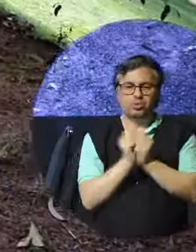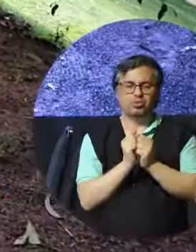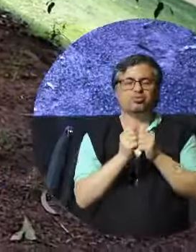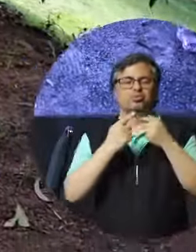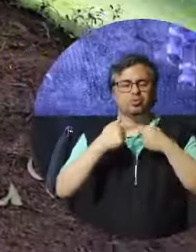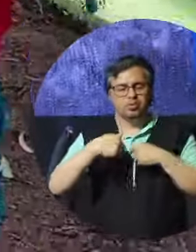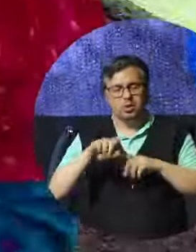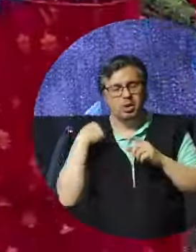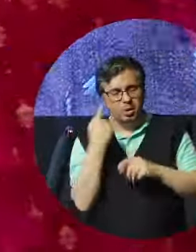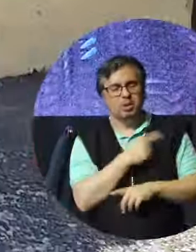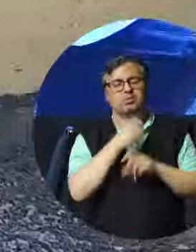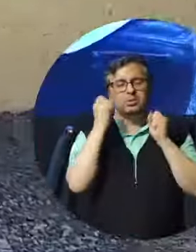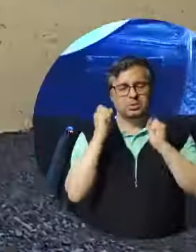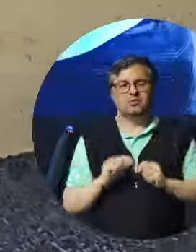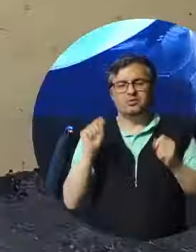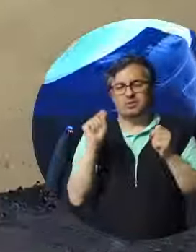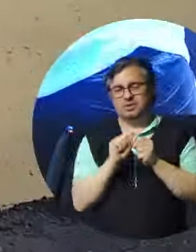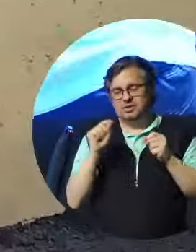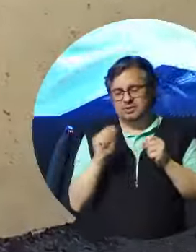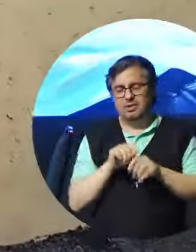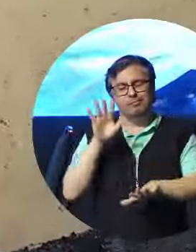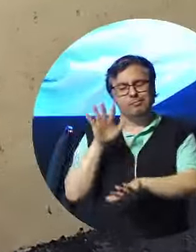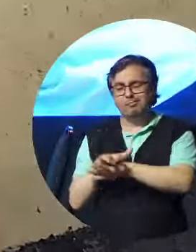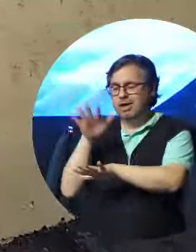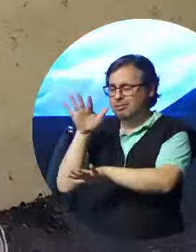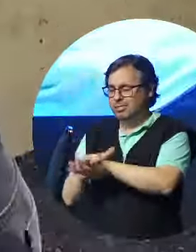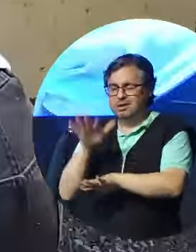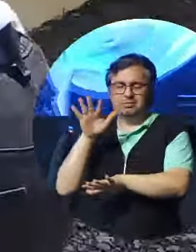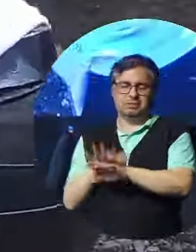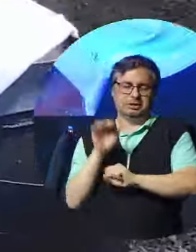nós podemos fazer mais.